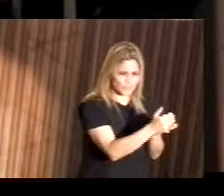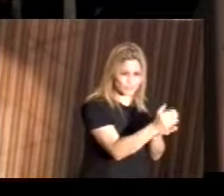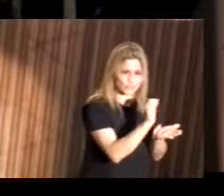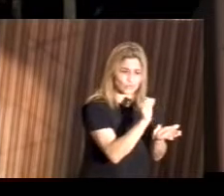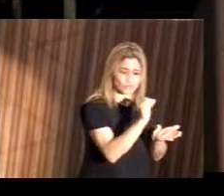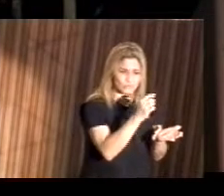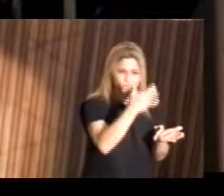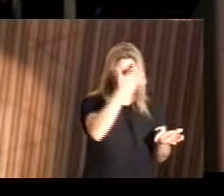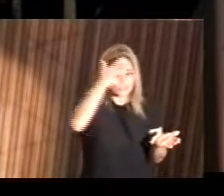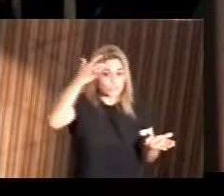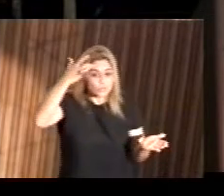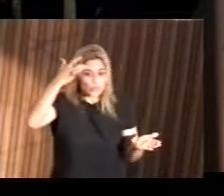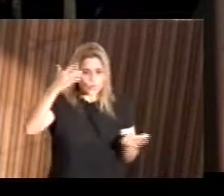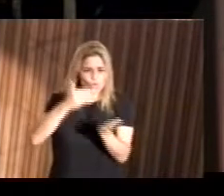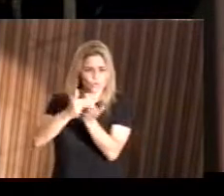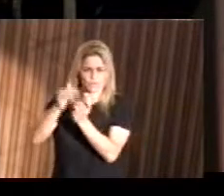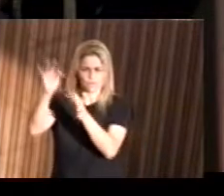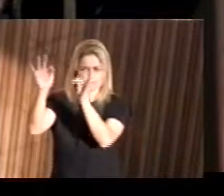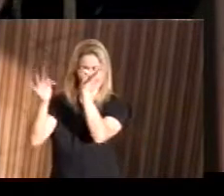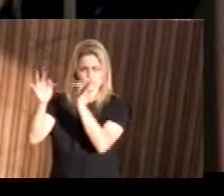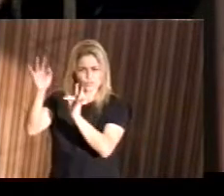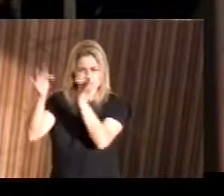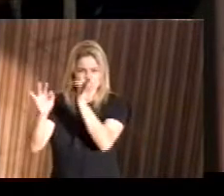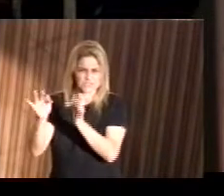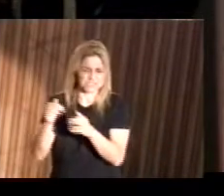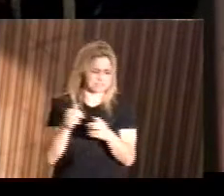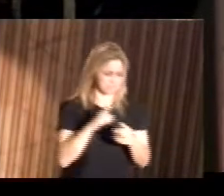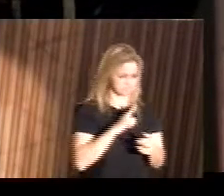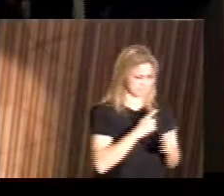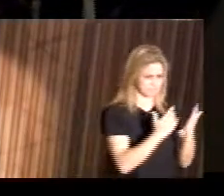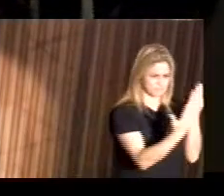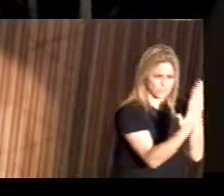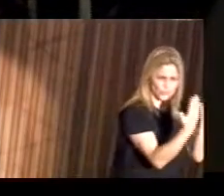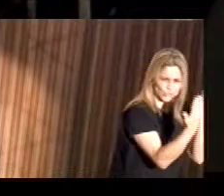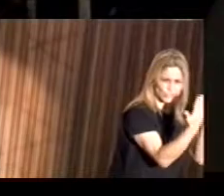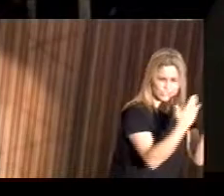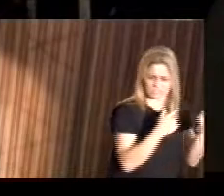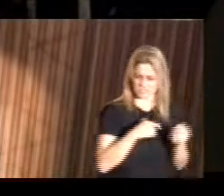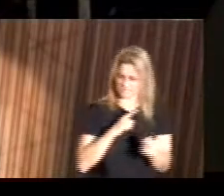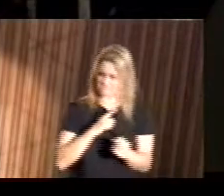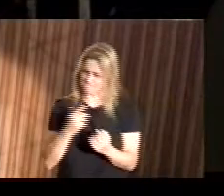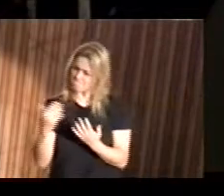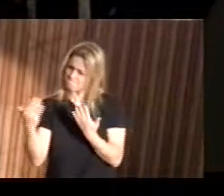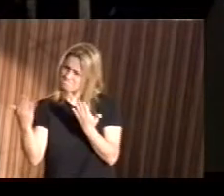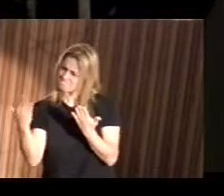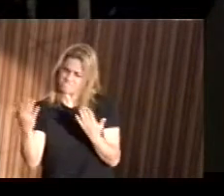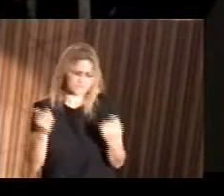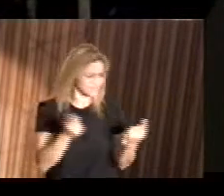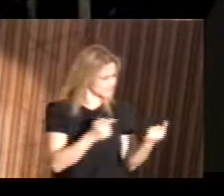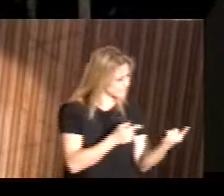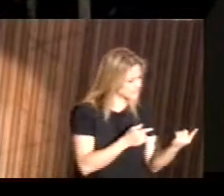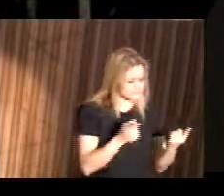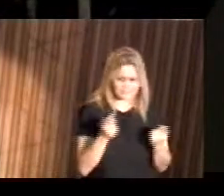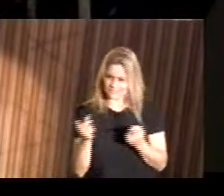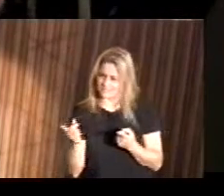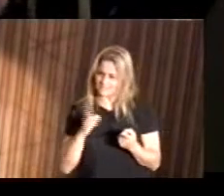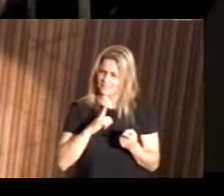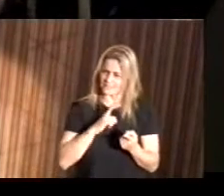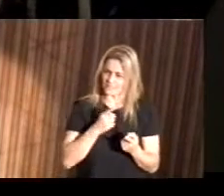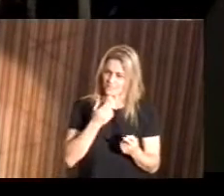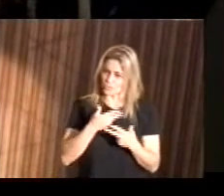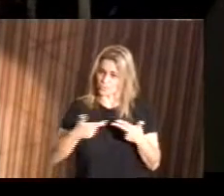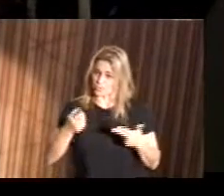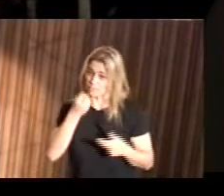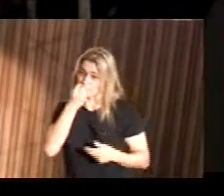de pensamentos filosóficos e ideologias, e analisá-las à luz da palavra de Deus, retirar o que é